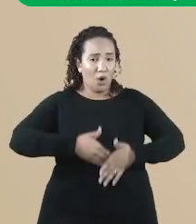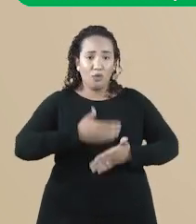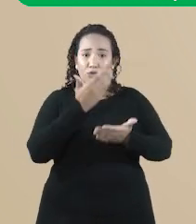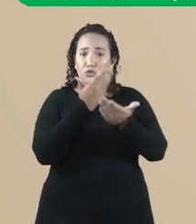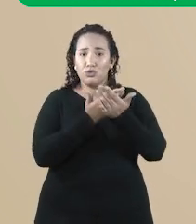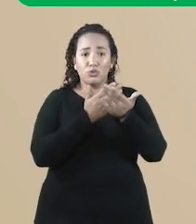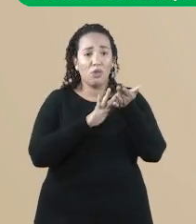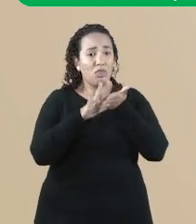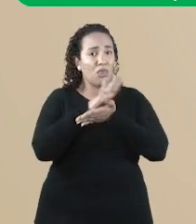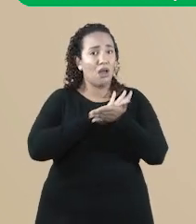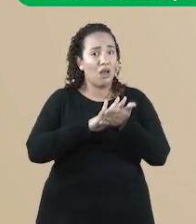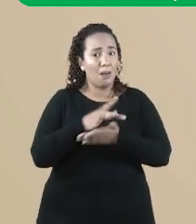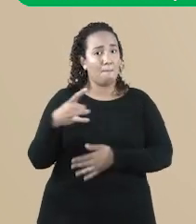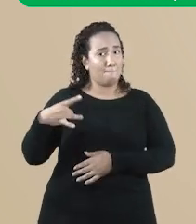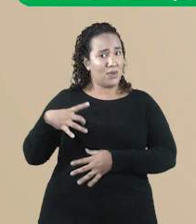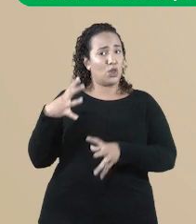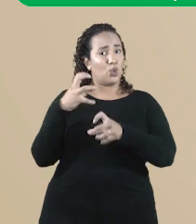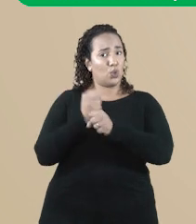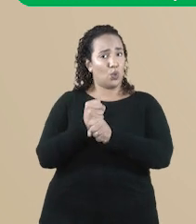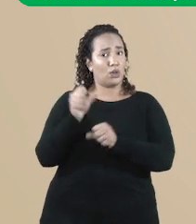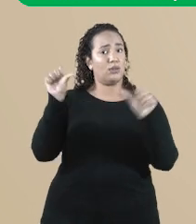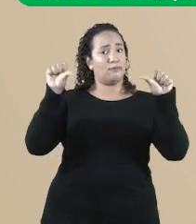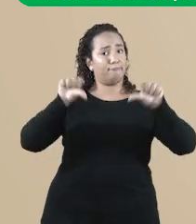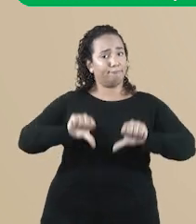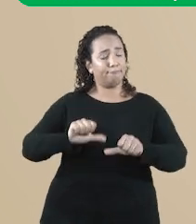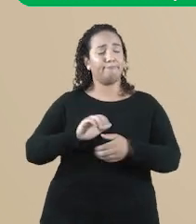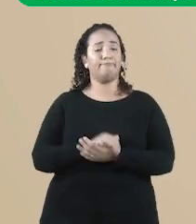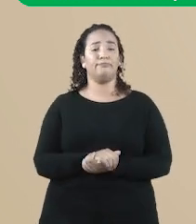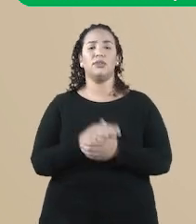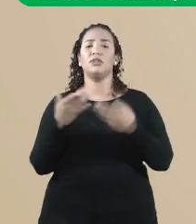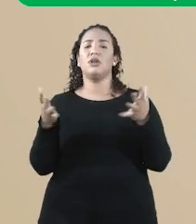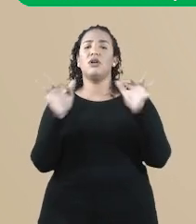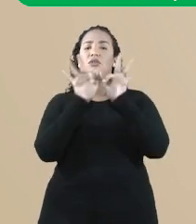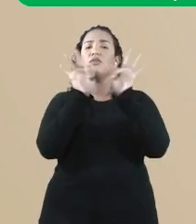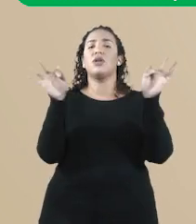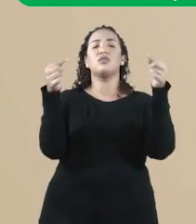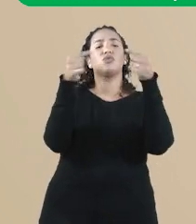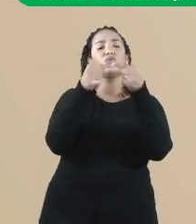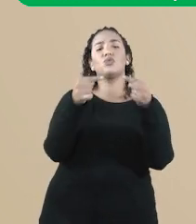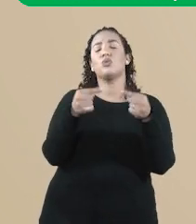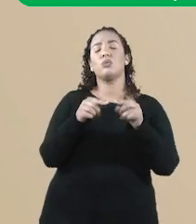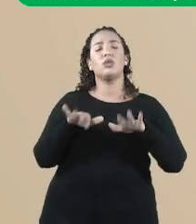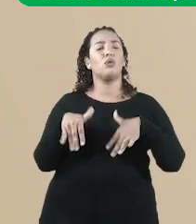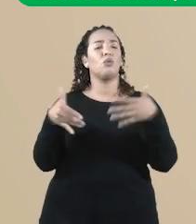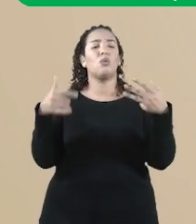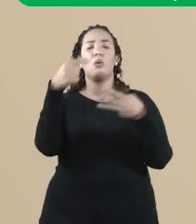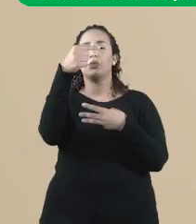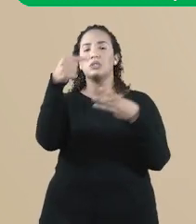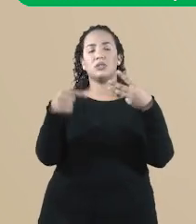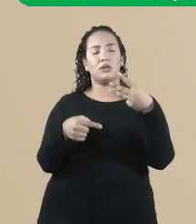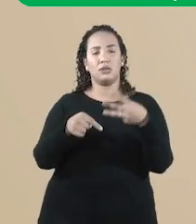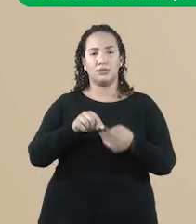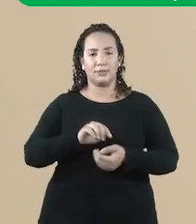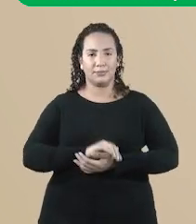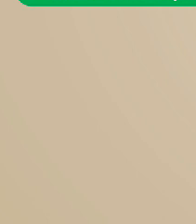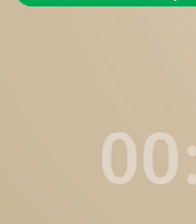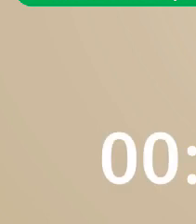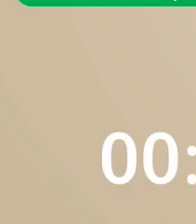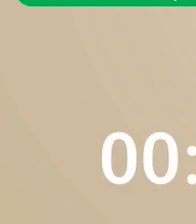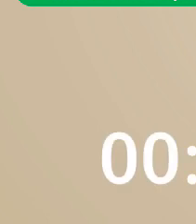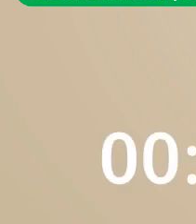sem estudar e está com medo de tirar nota baixa. Nesse caso, é inseto, preocupação